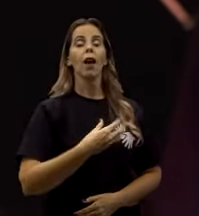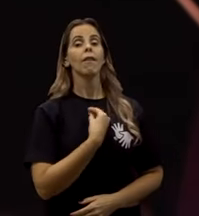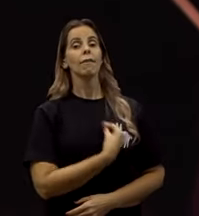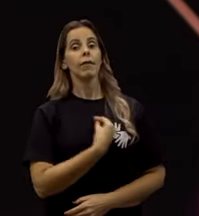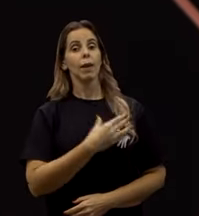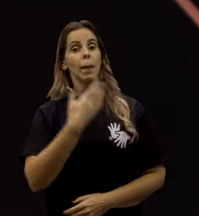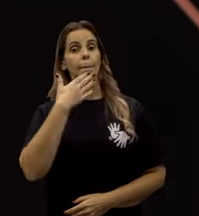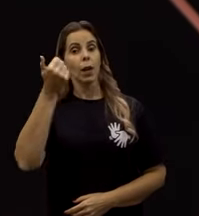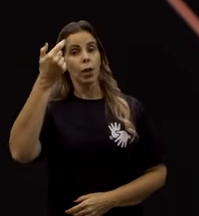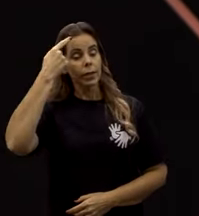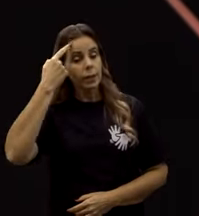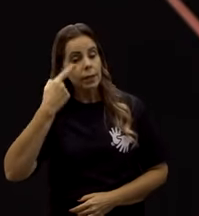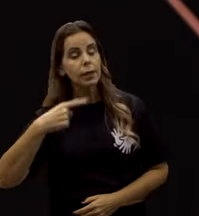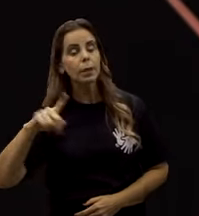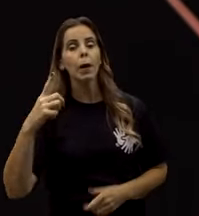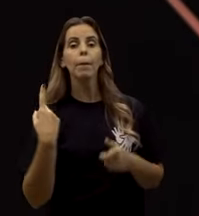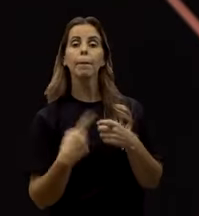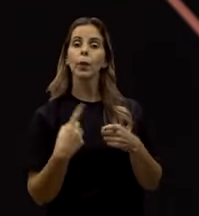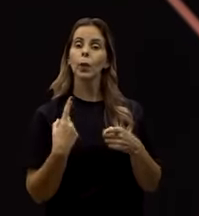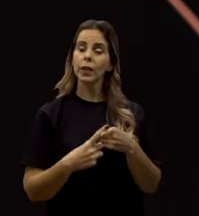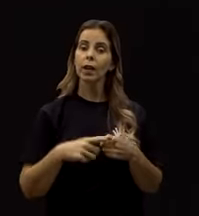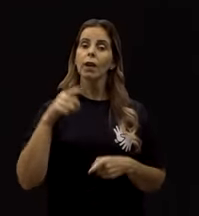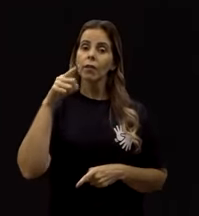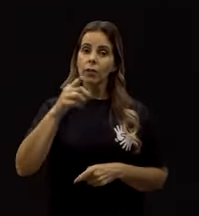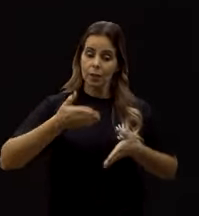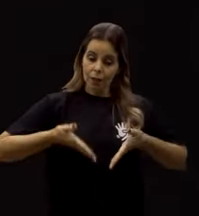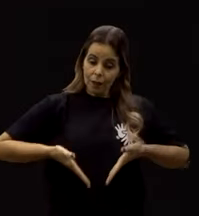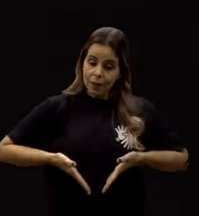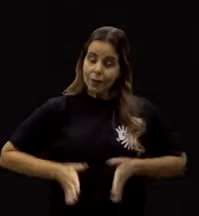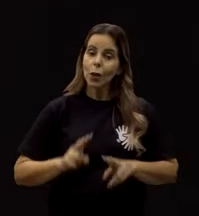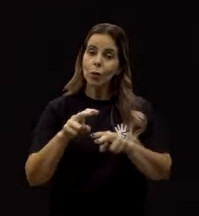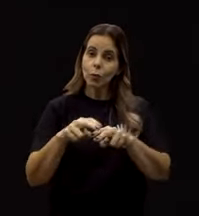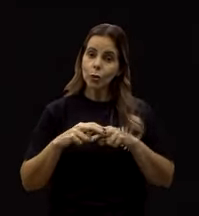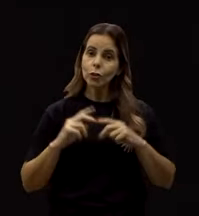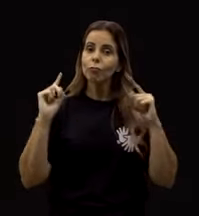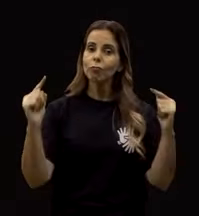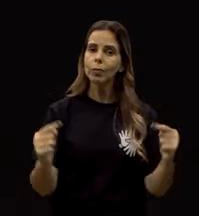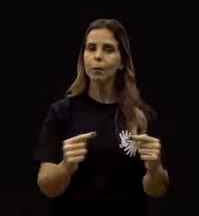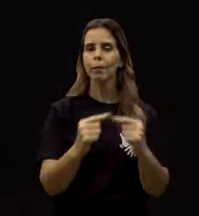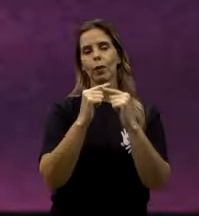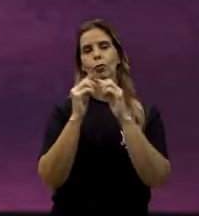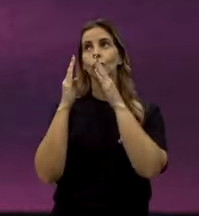vida por qu porque você nasceu PR isso